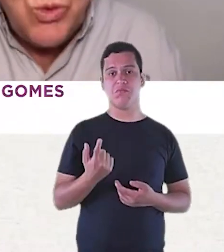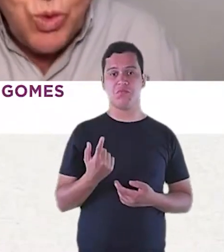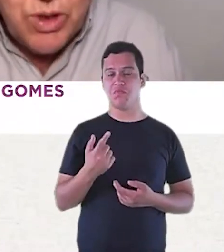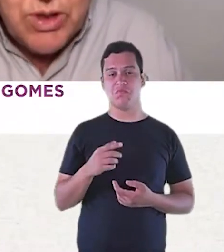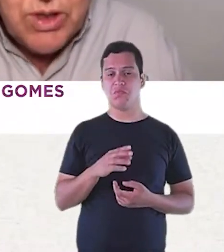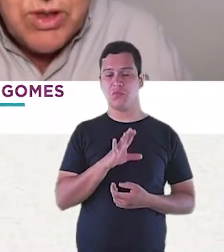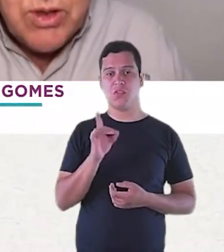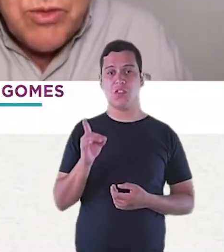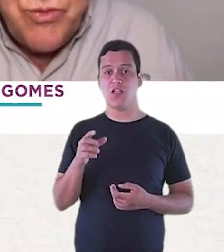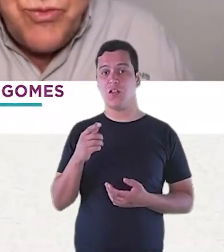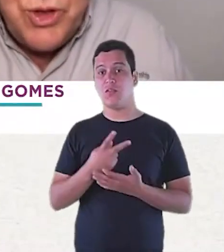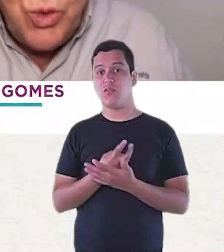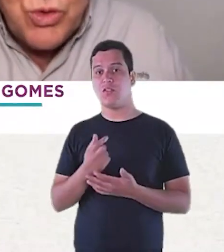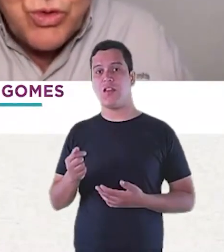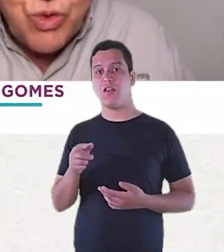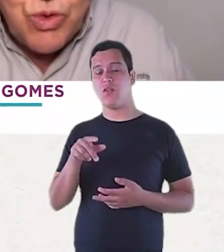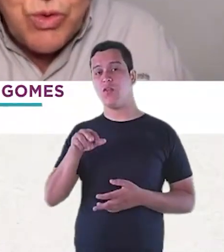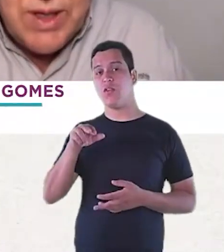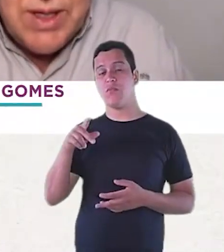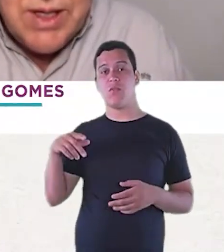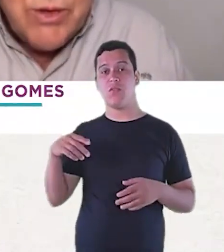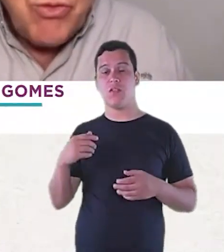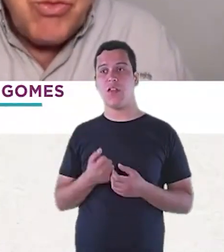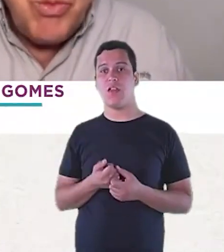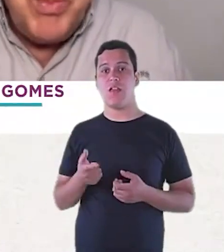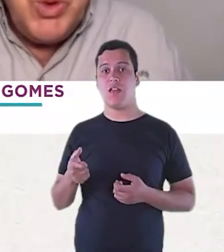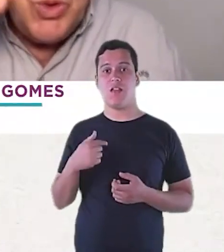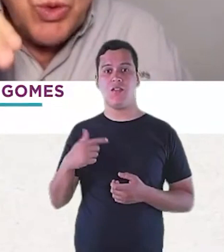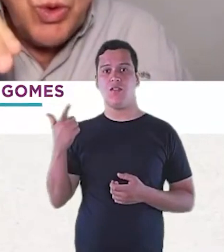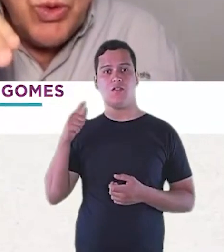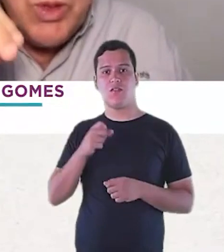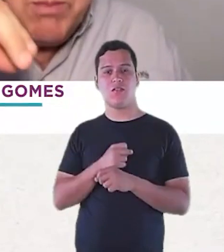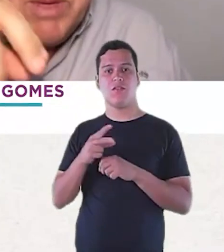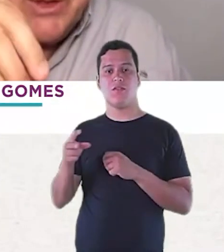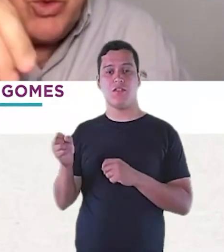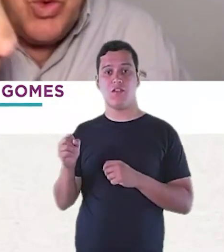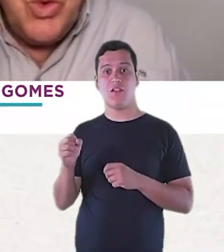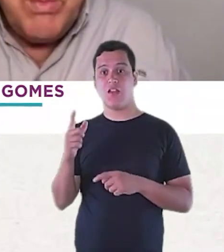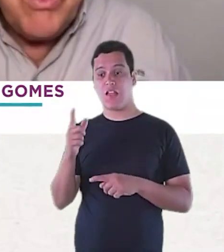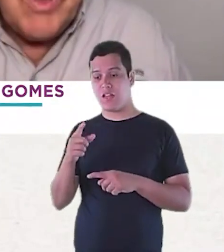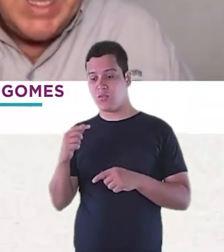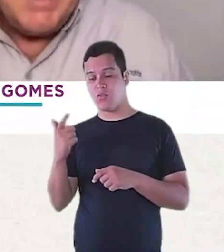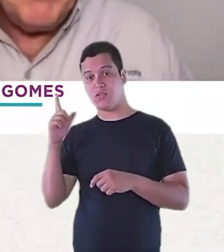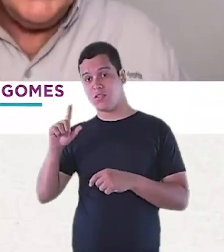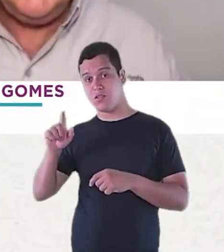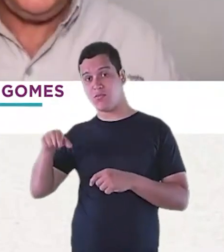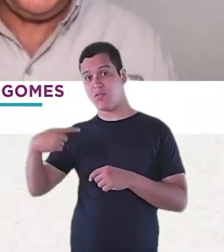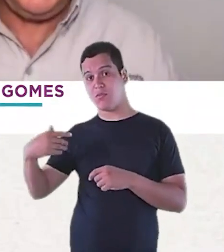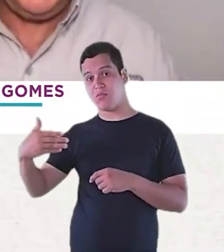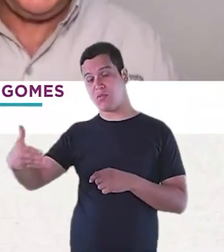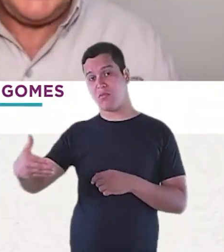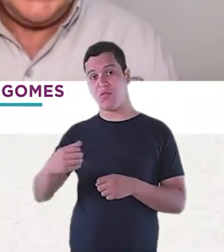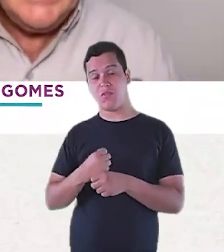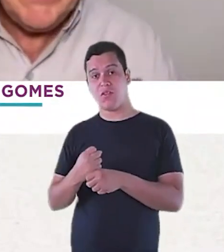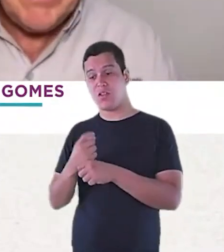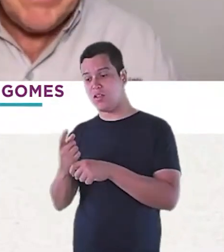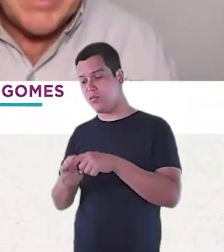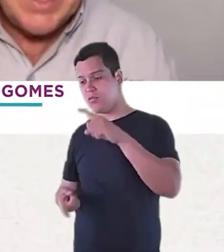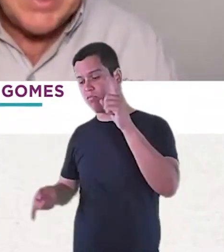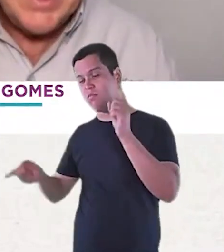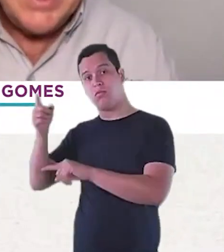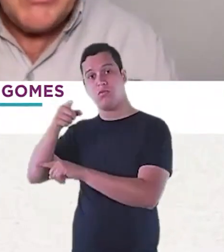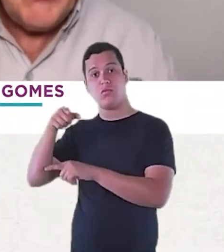irmão perdedor virou o jogo, subiu ao trono e mandou buscar a mãe no Brasil, a